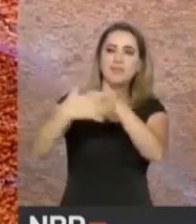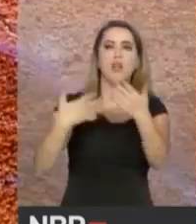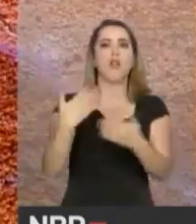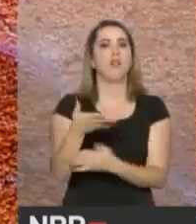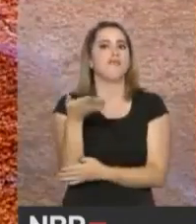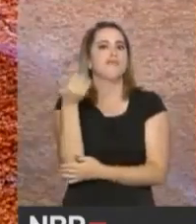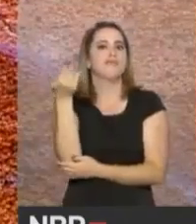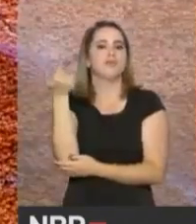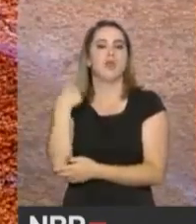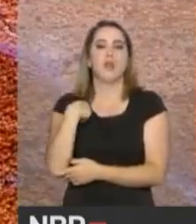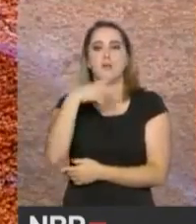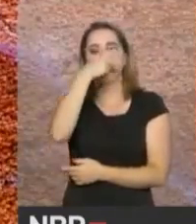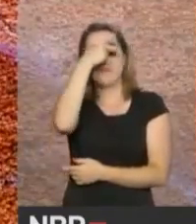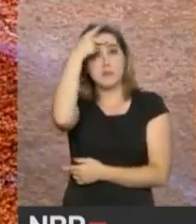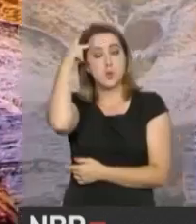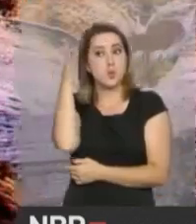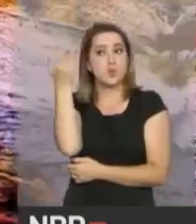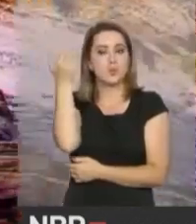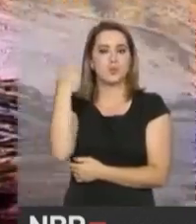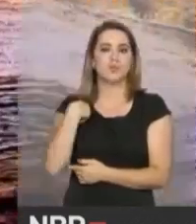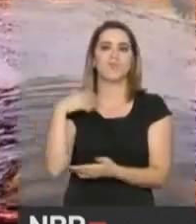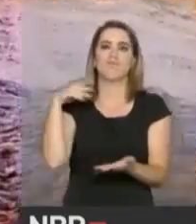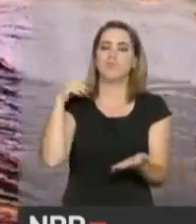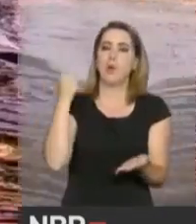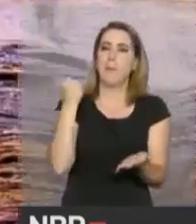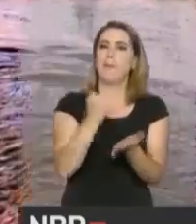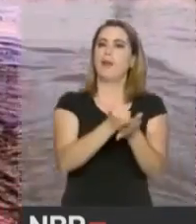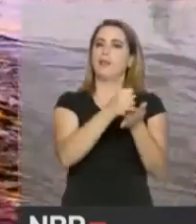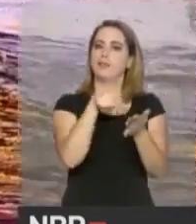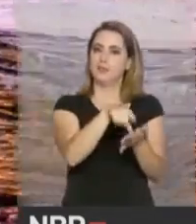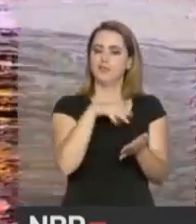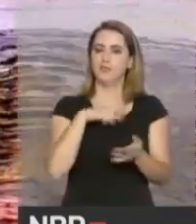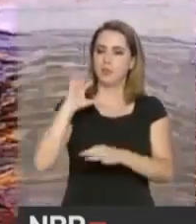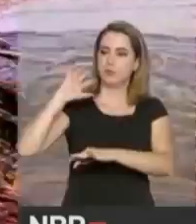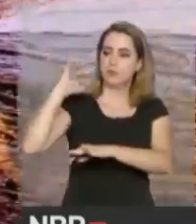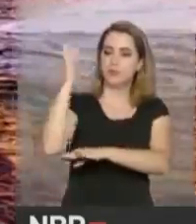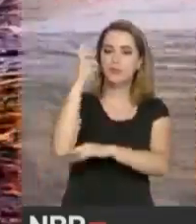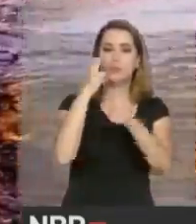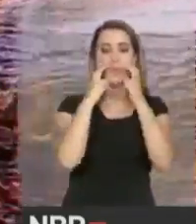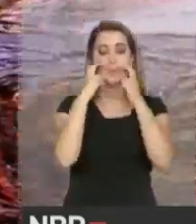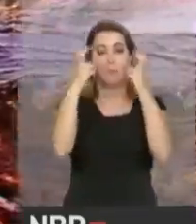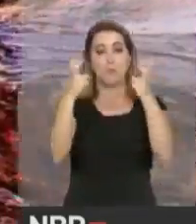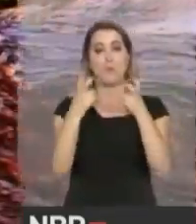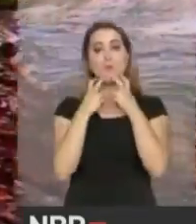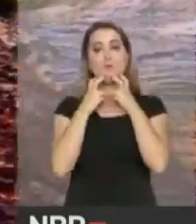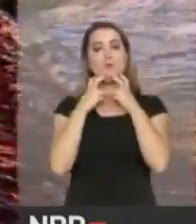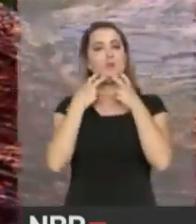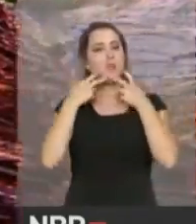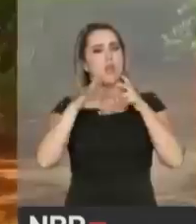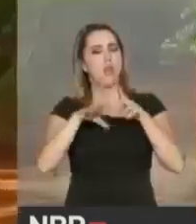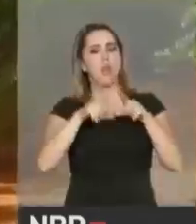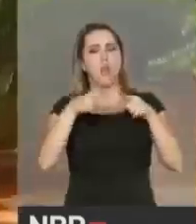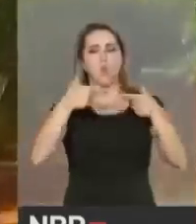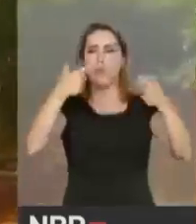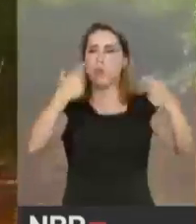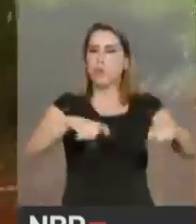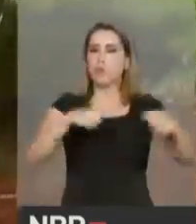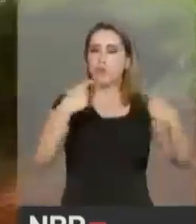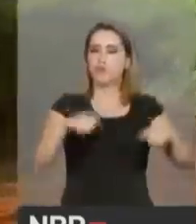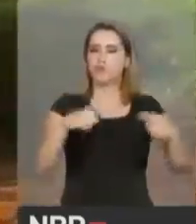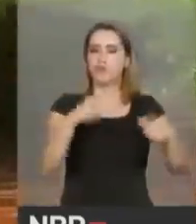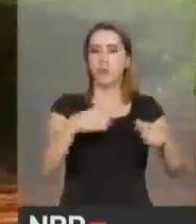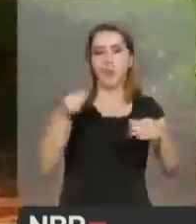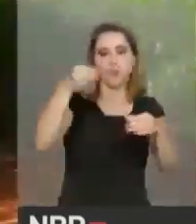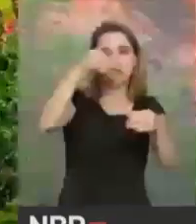homem pré-histórico deixou marcas. O Parque Nacional da Serra da Capivara é um santuário natural e arqueológico no meio